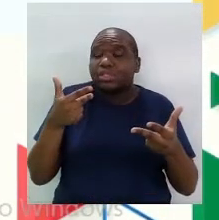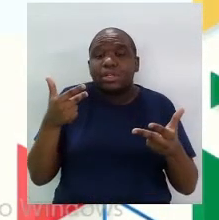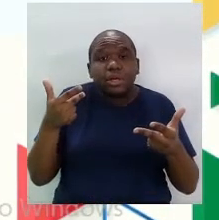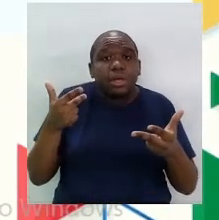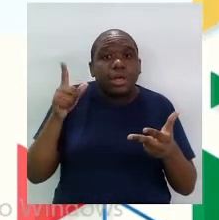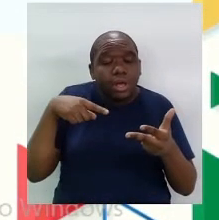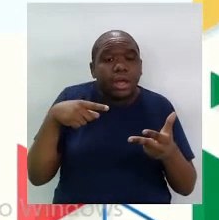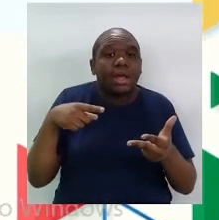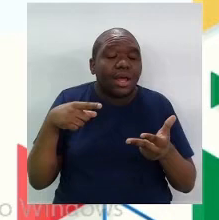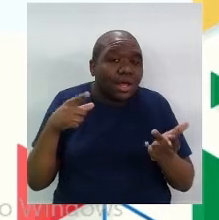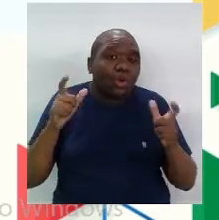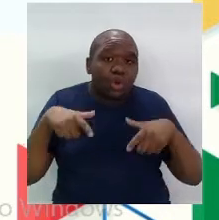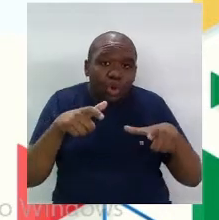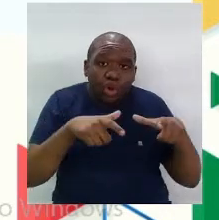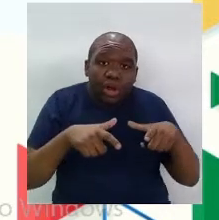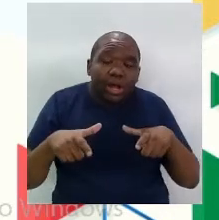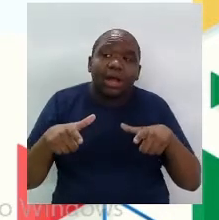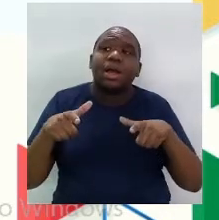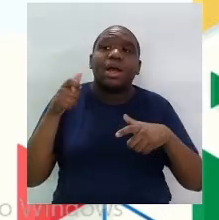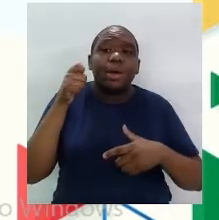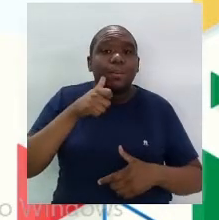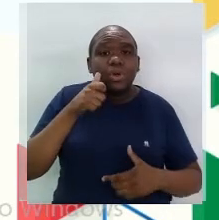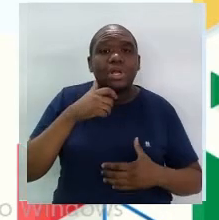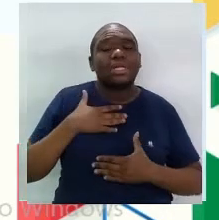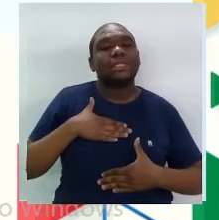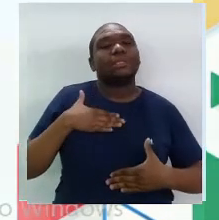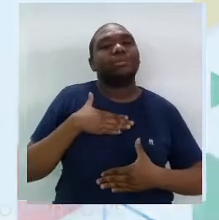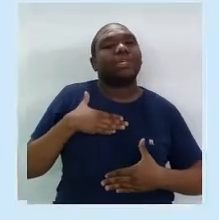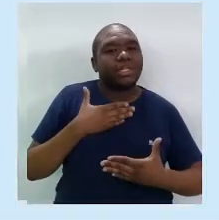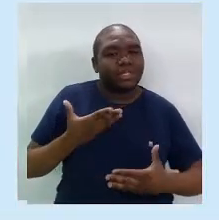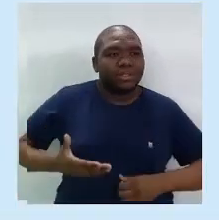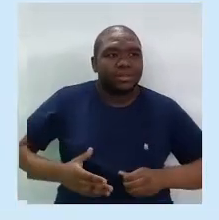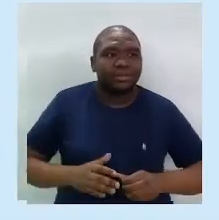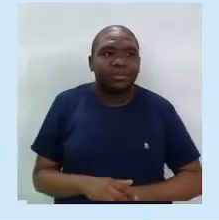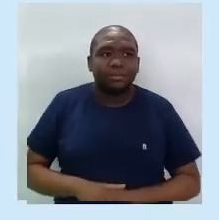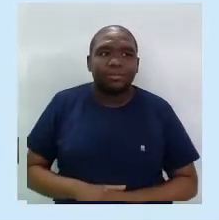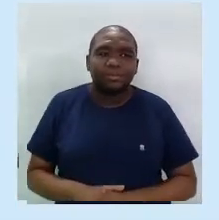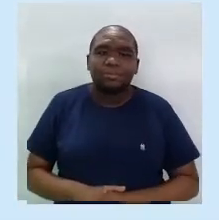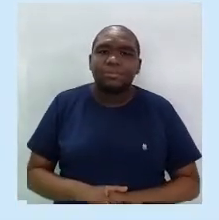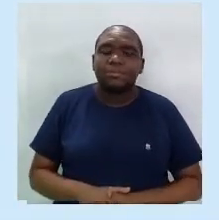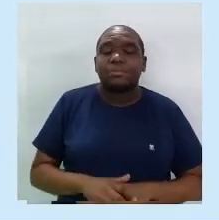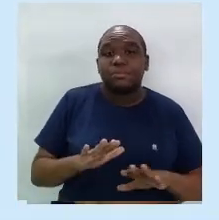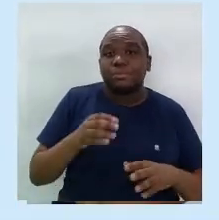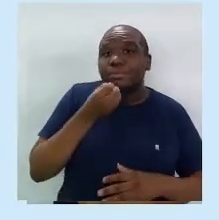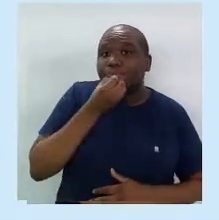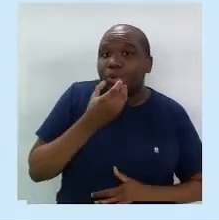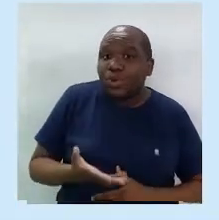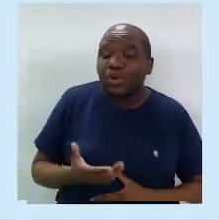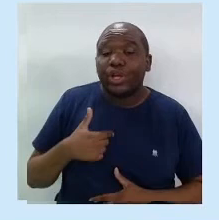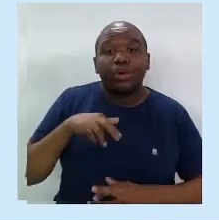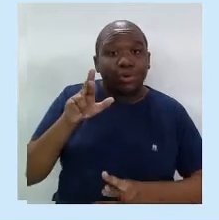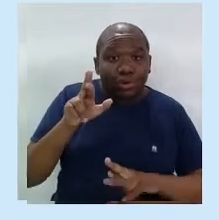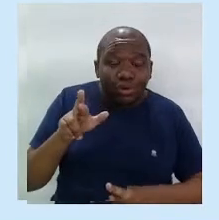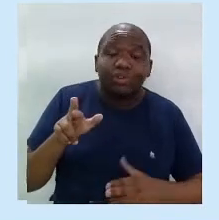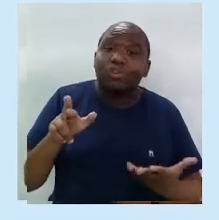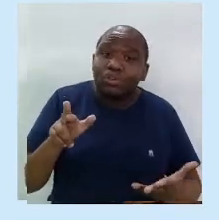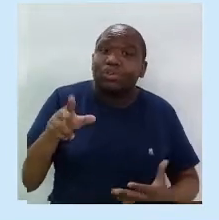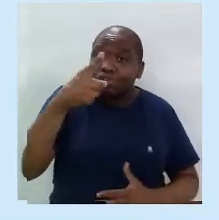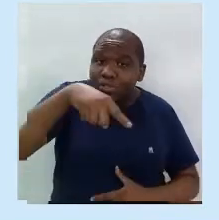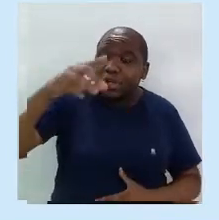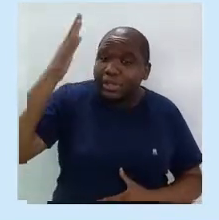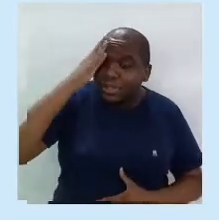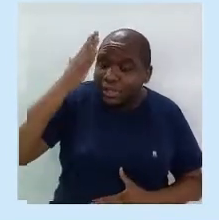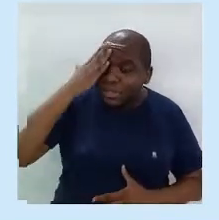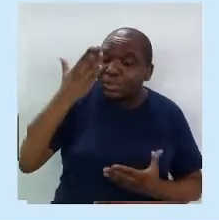terminações nervosas, sendo local de grande sensibilidade para a mulher. Bom, eu espero que vocês